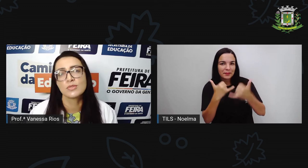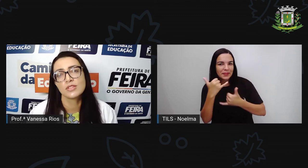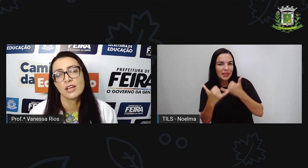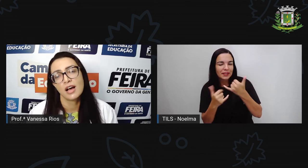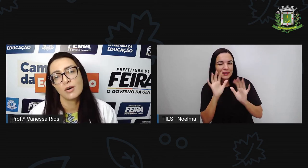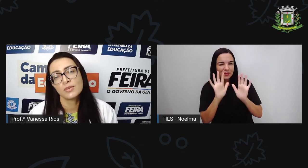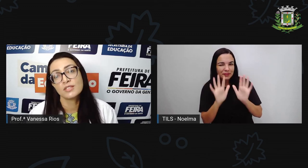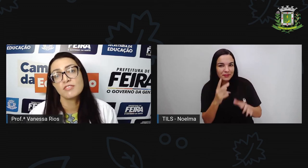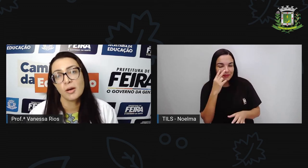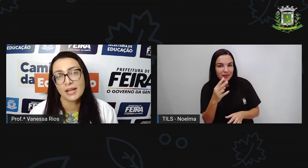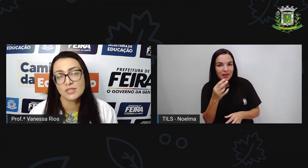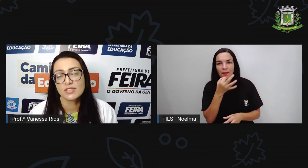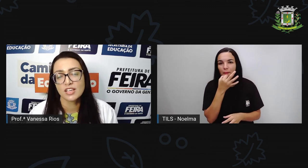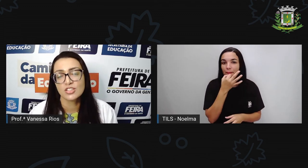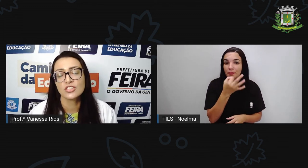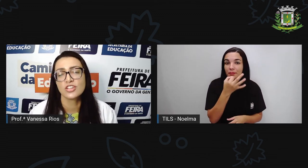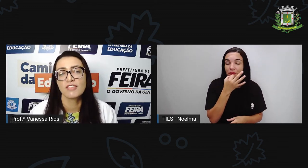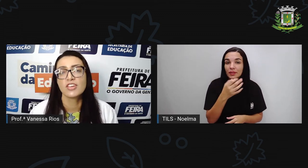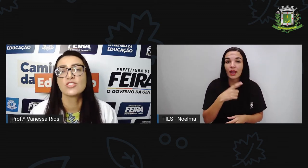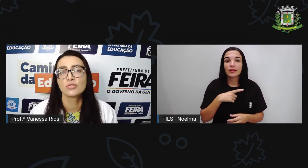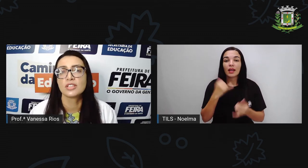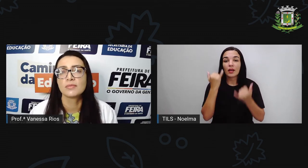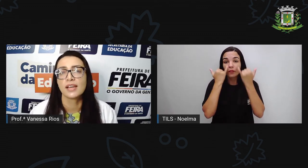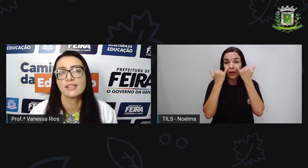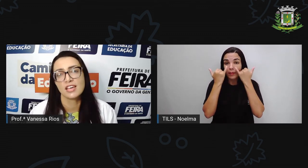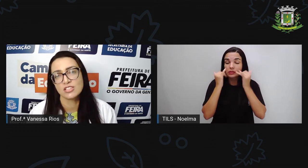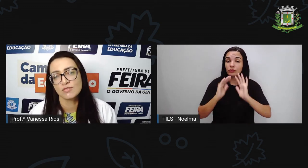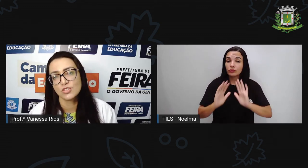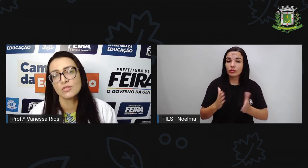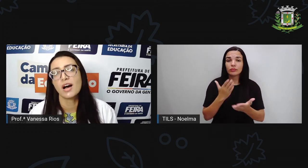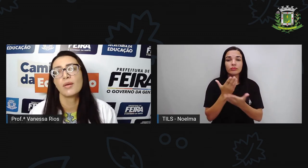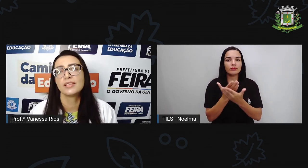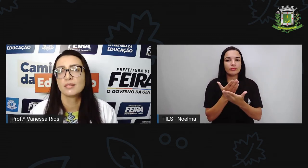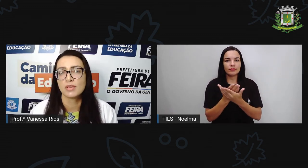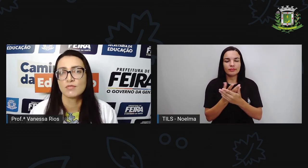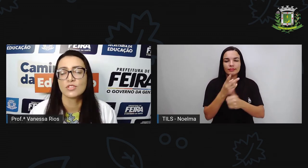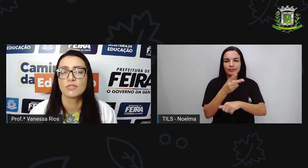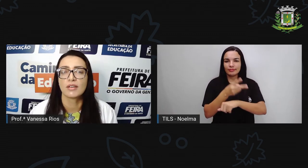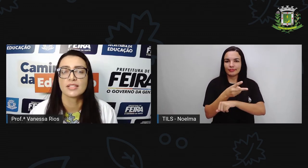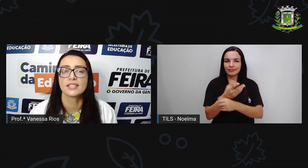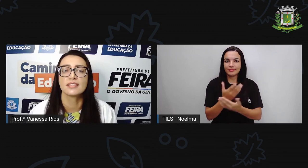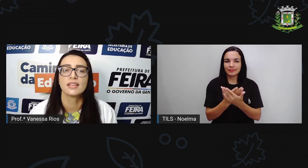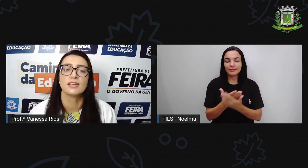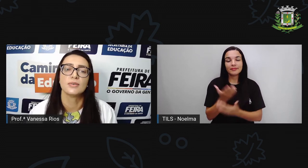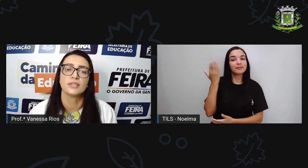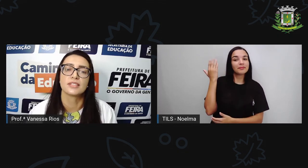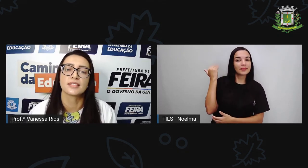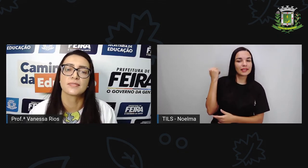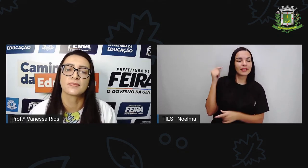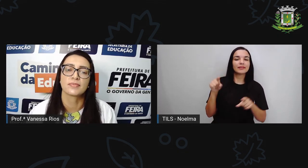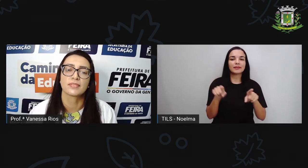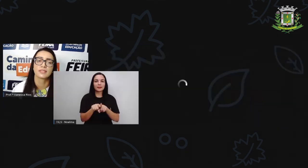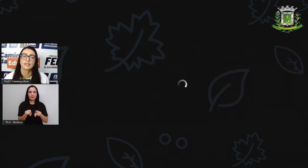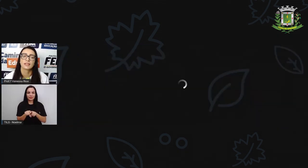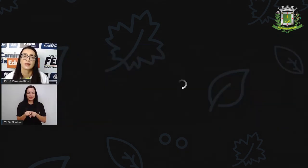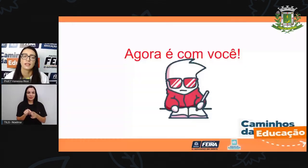e algumas informações que a gente já vem estudando aí nesta videoaula e também videoaulas anteriores.